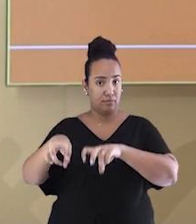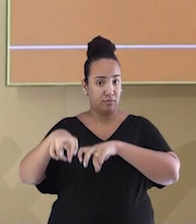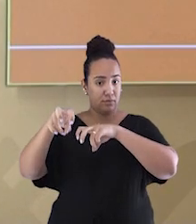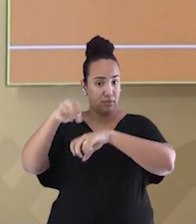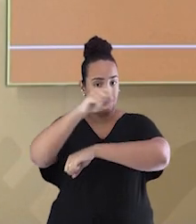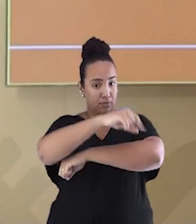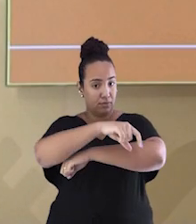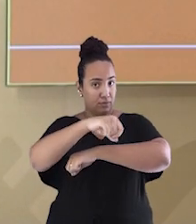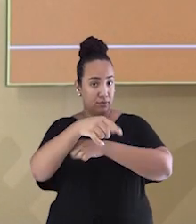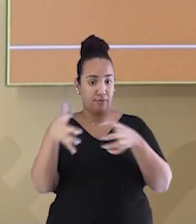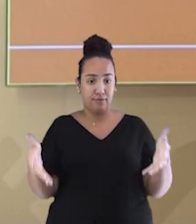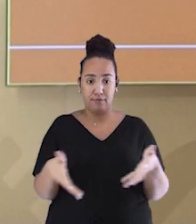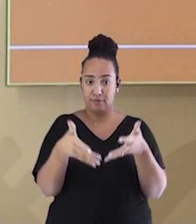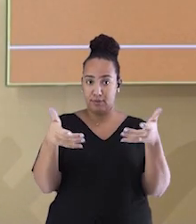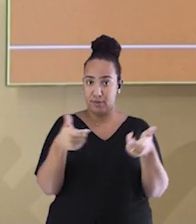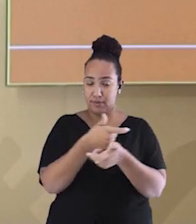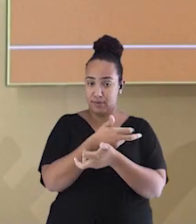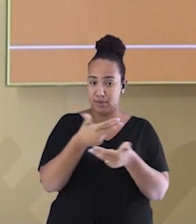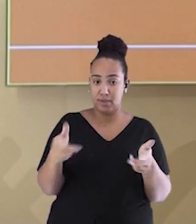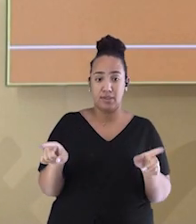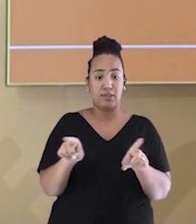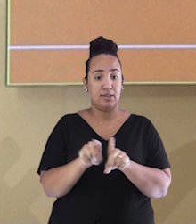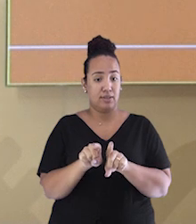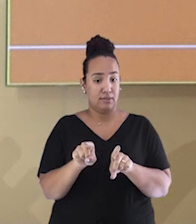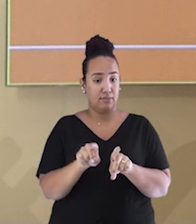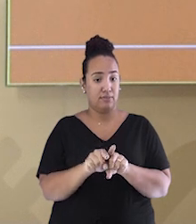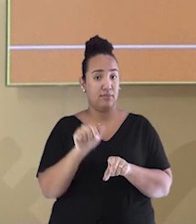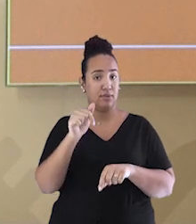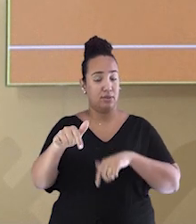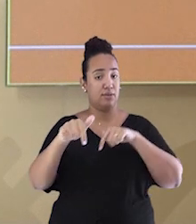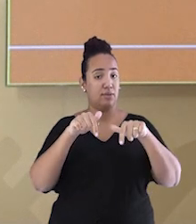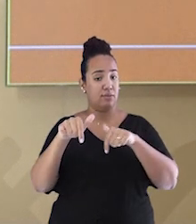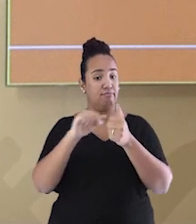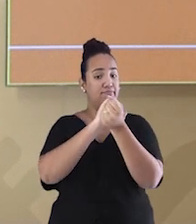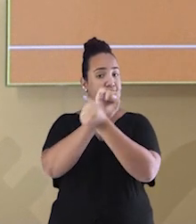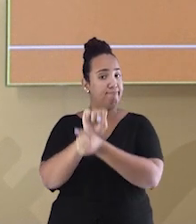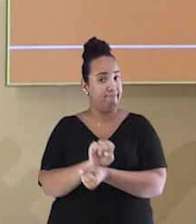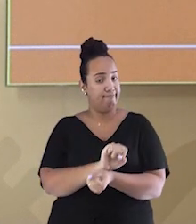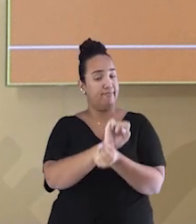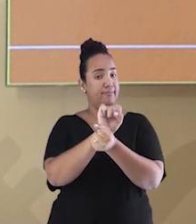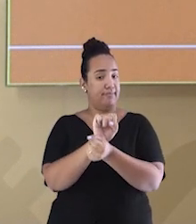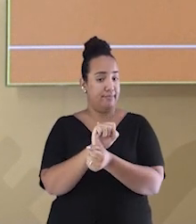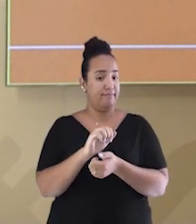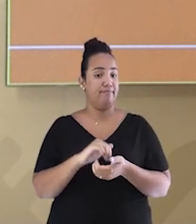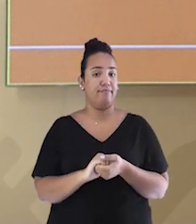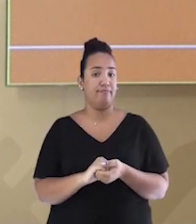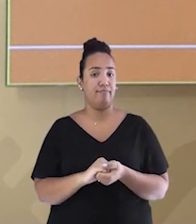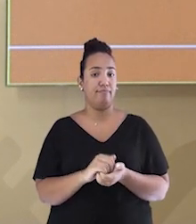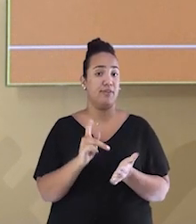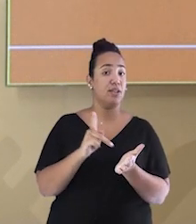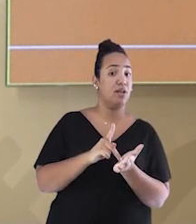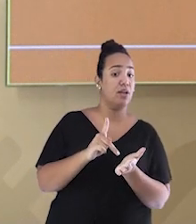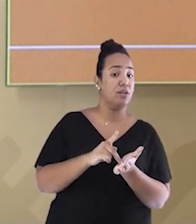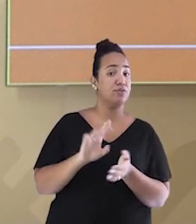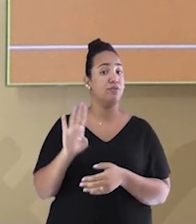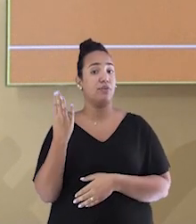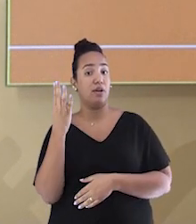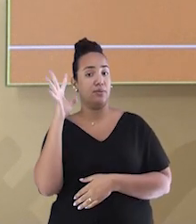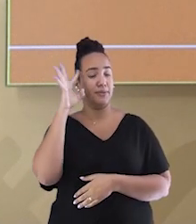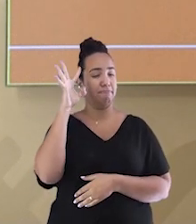O cultivo da terra para produzir vegetais também é conhecido como trabalho